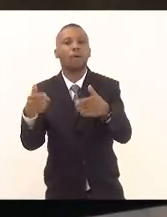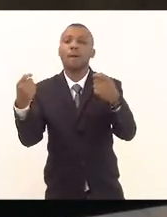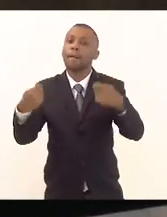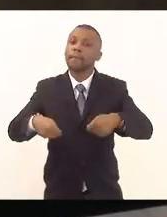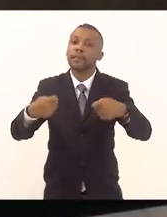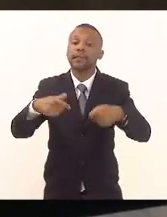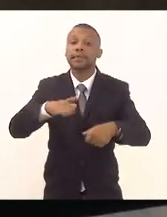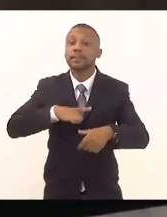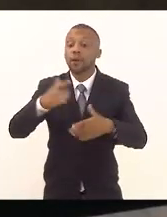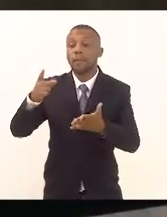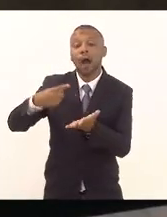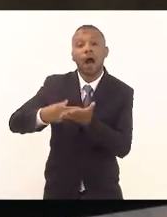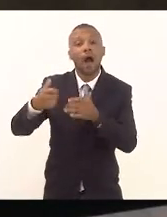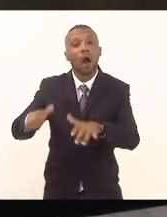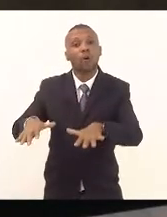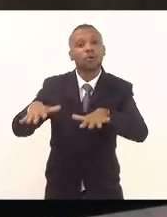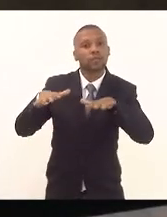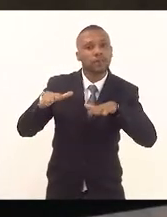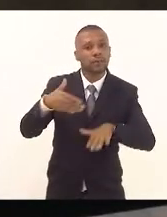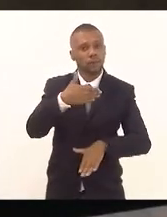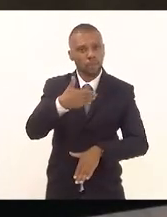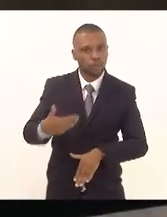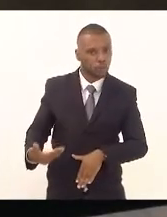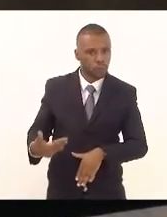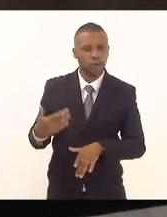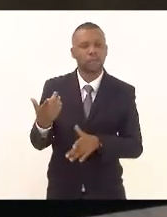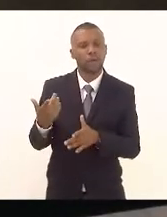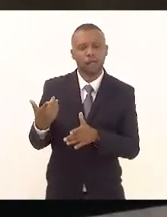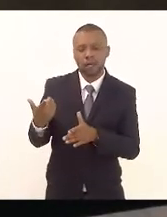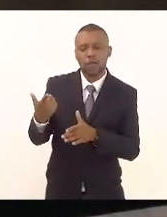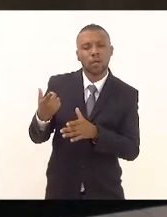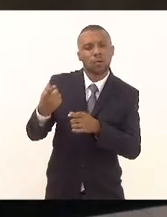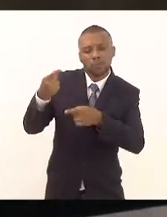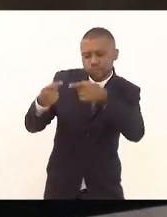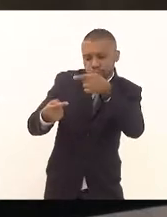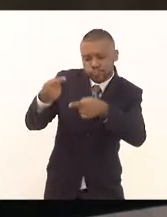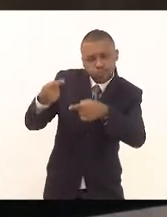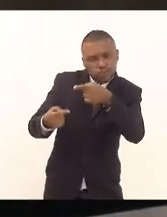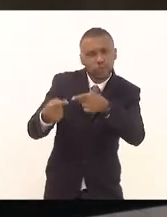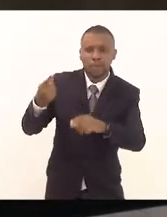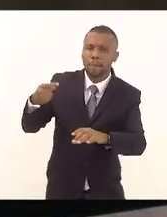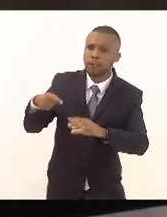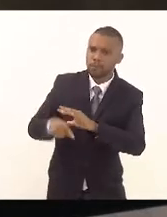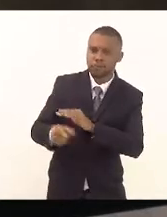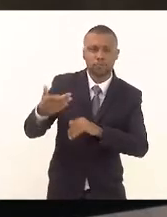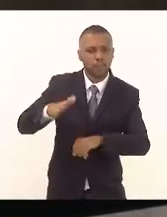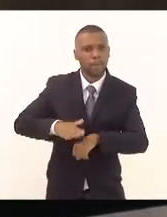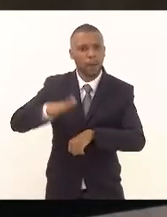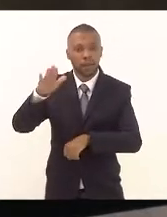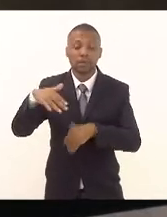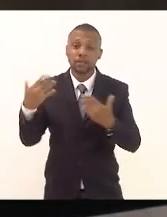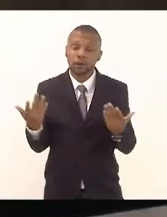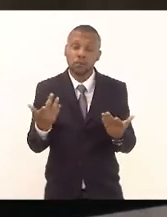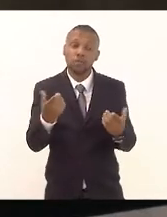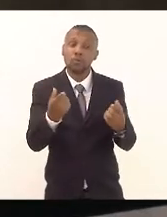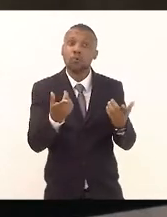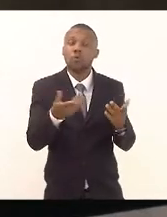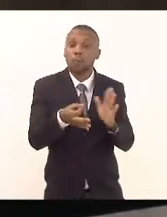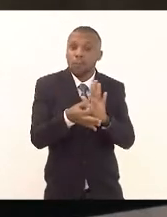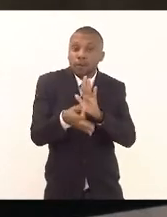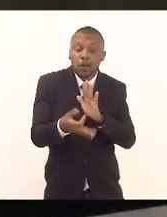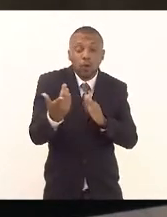uma audiência pública para avançarmos melhor no tema. O meu parecer, a priori, seria pela injuridicidade. Não